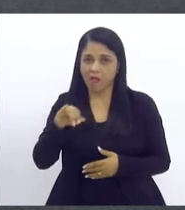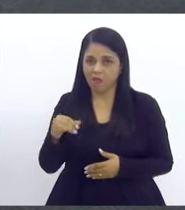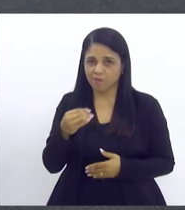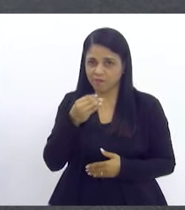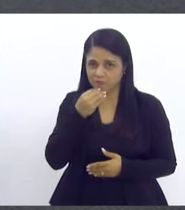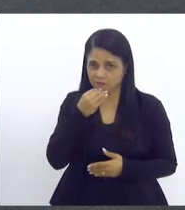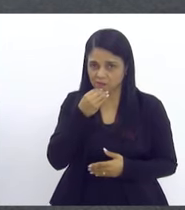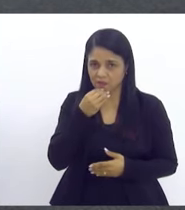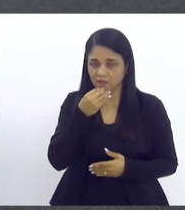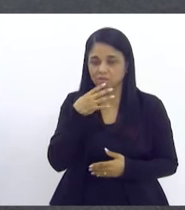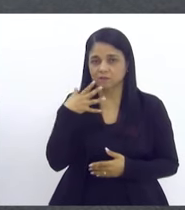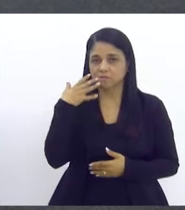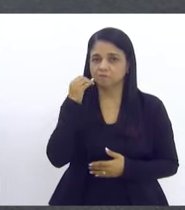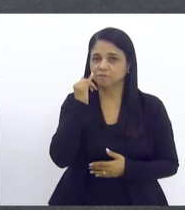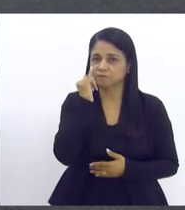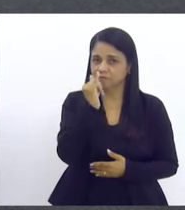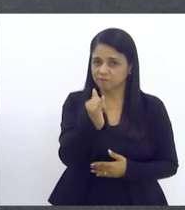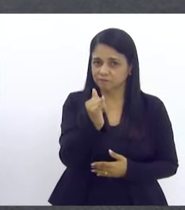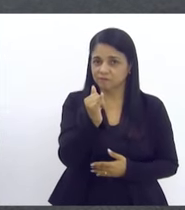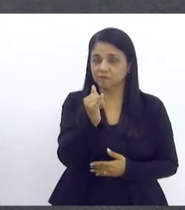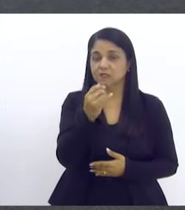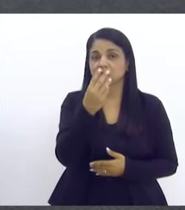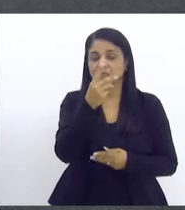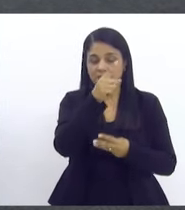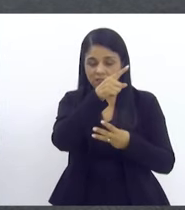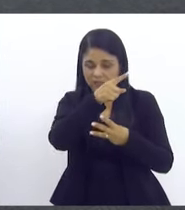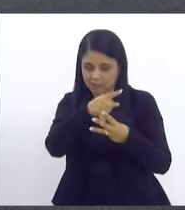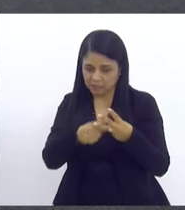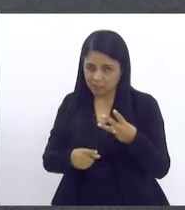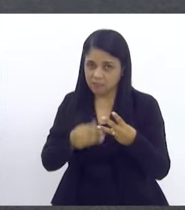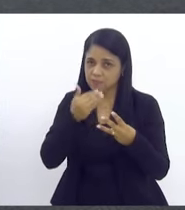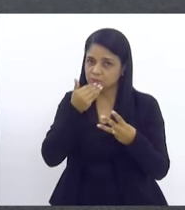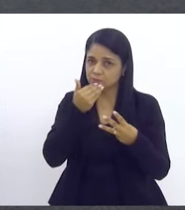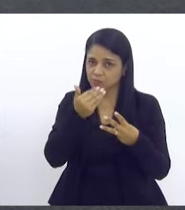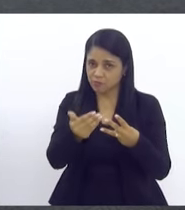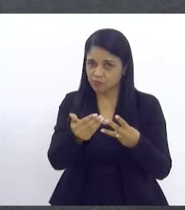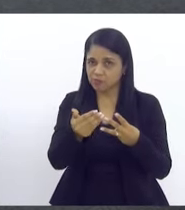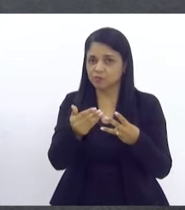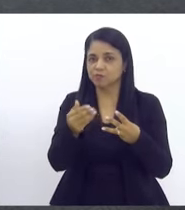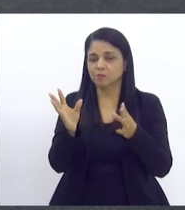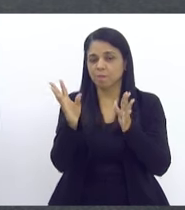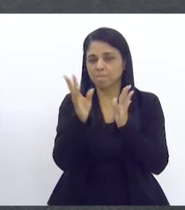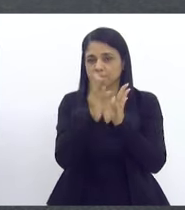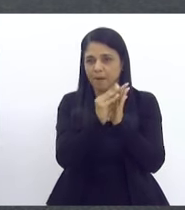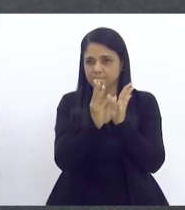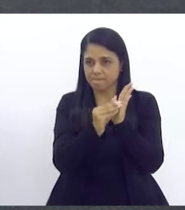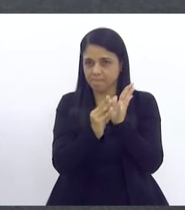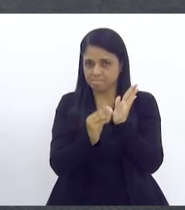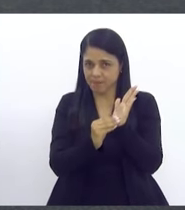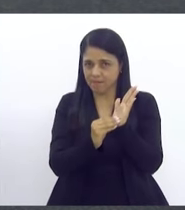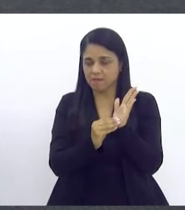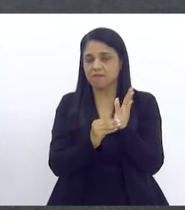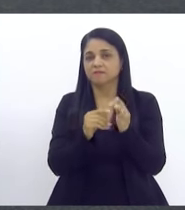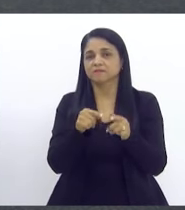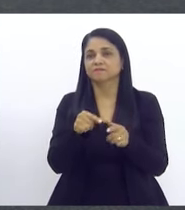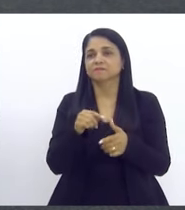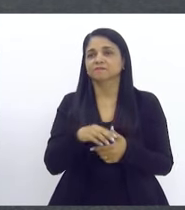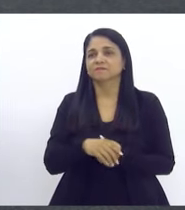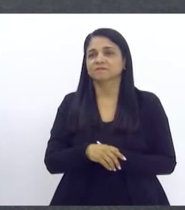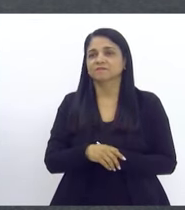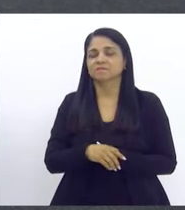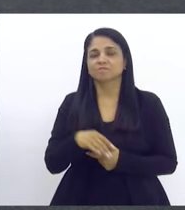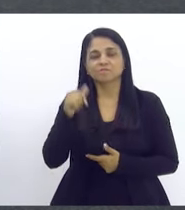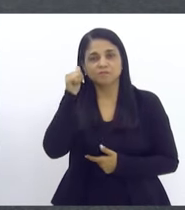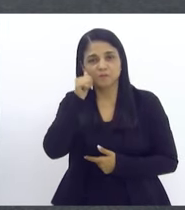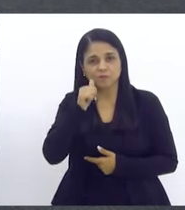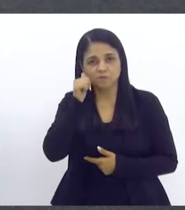para falar sobre três pedidos que aqui coloquei, três pedidos Paul Singer, para as